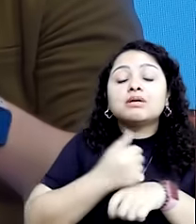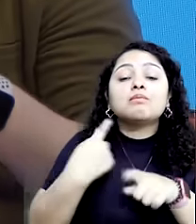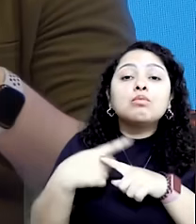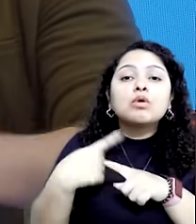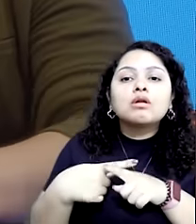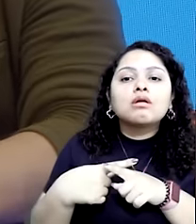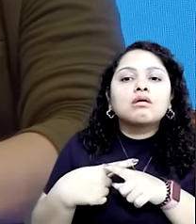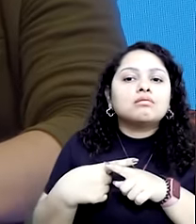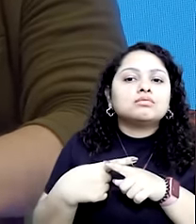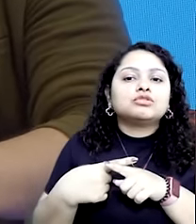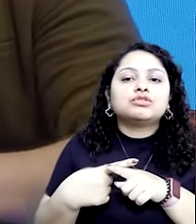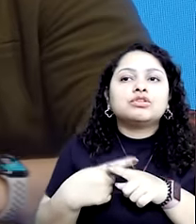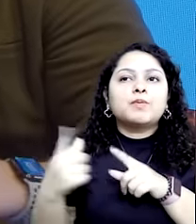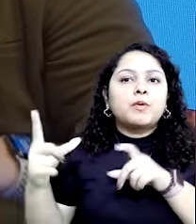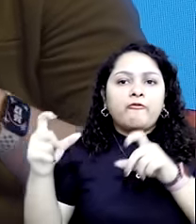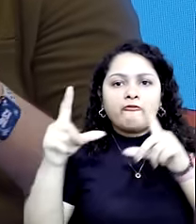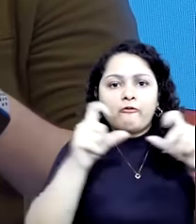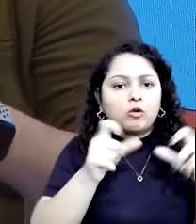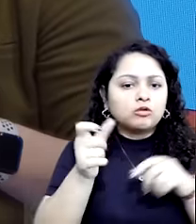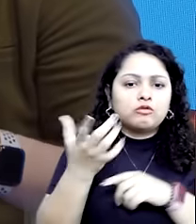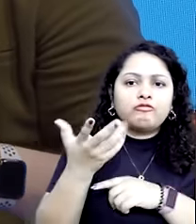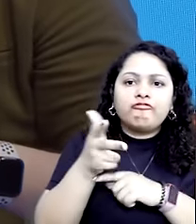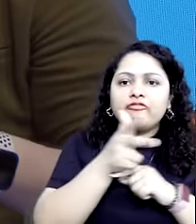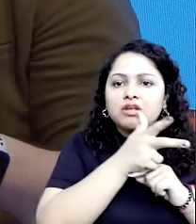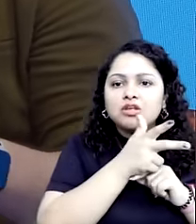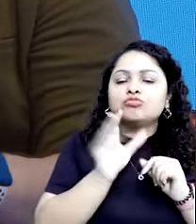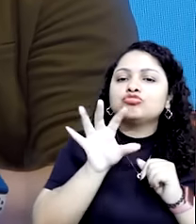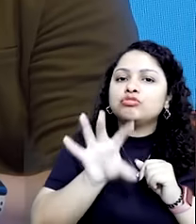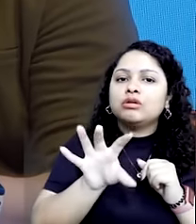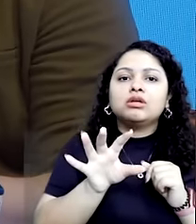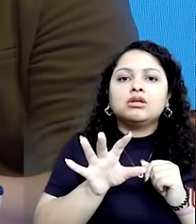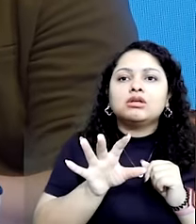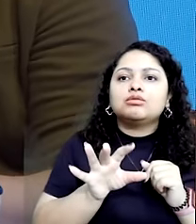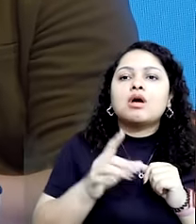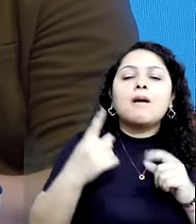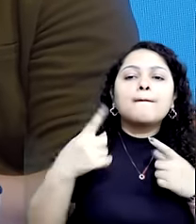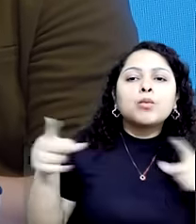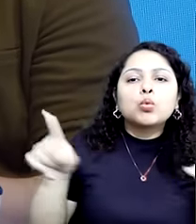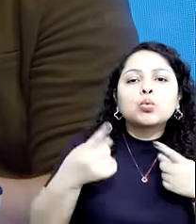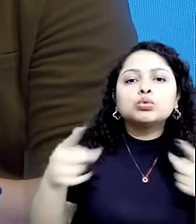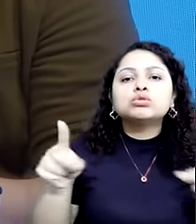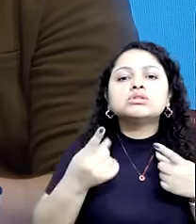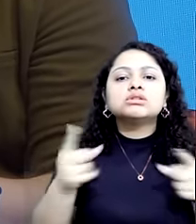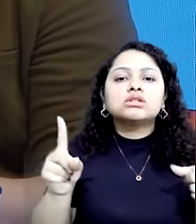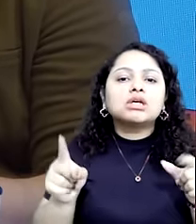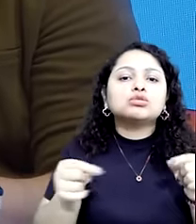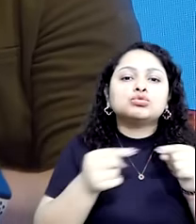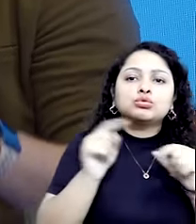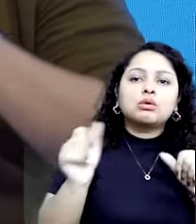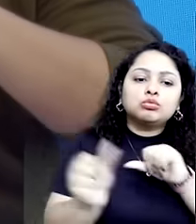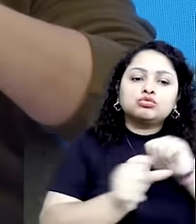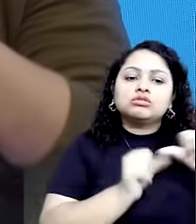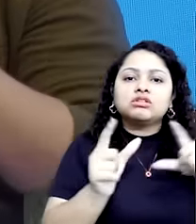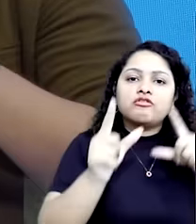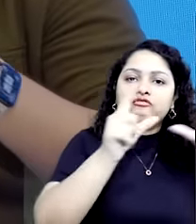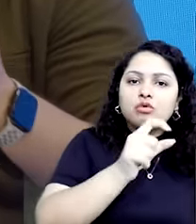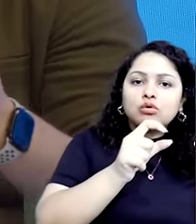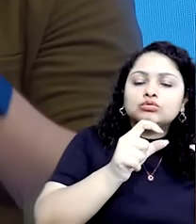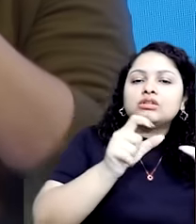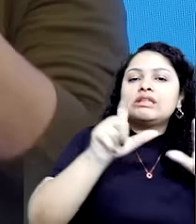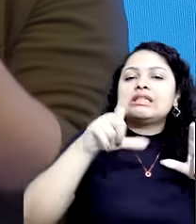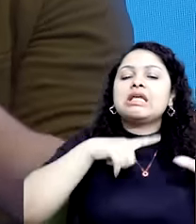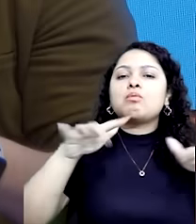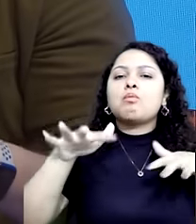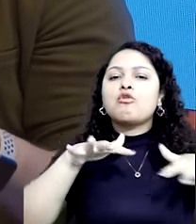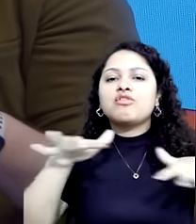pega a pessoa coloca ali as fotos o videozinho no modelo a batida de música ela bate junto com a mudança da foto a foto faz um movimento